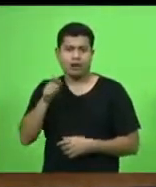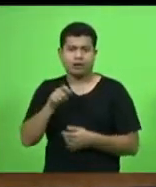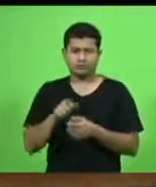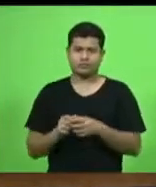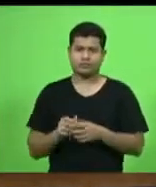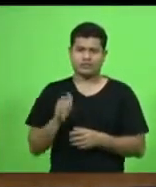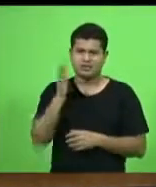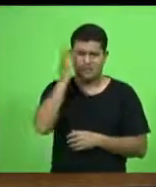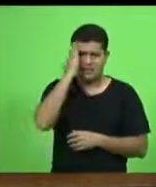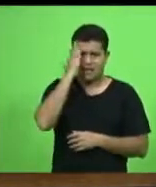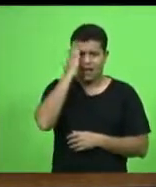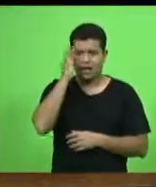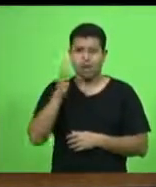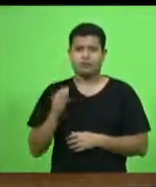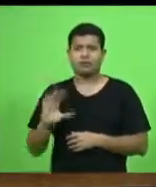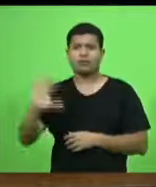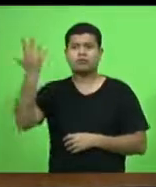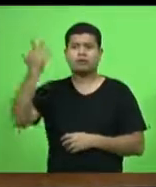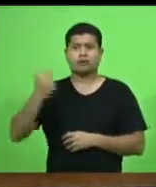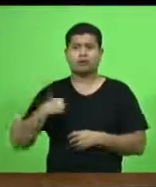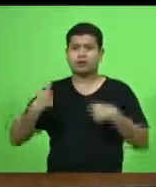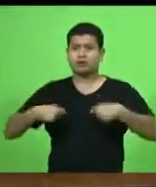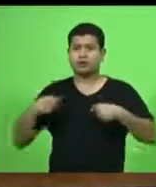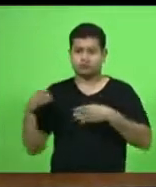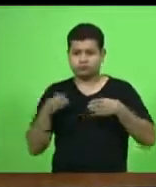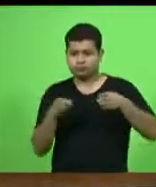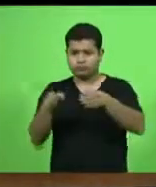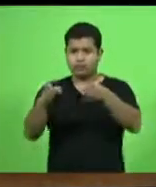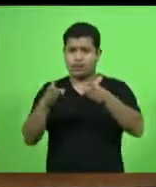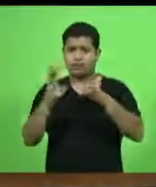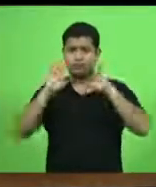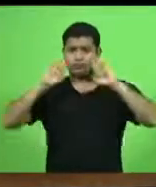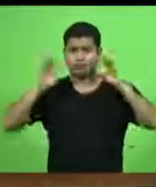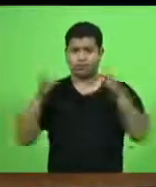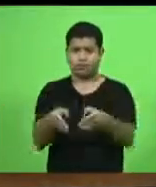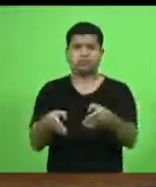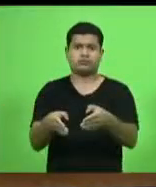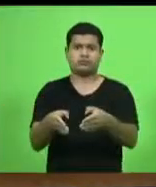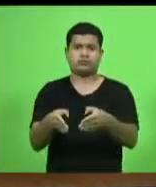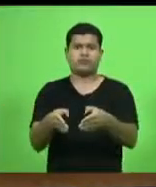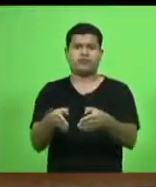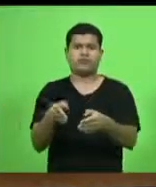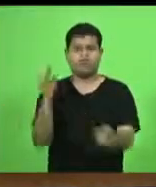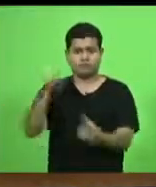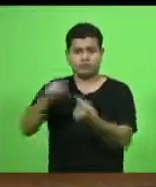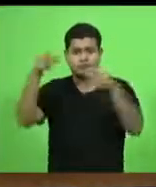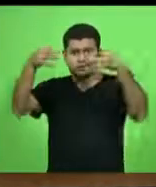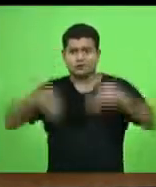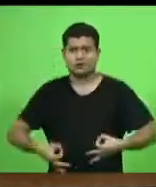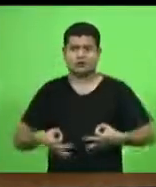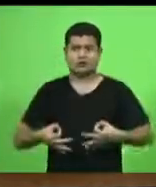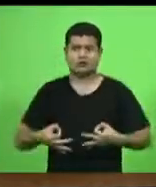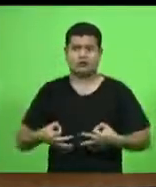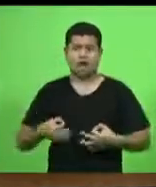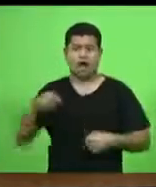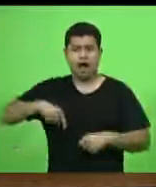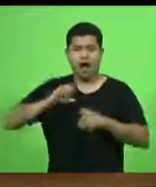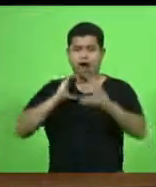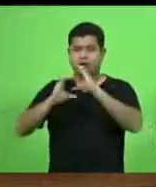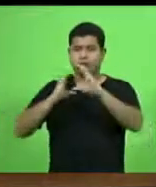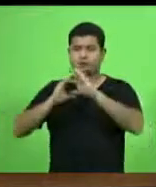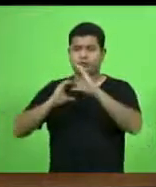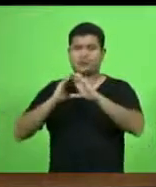acontecem. E é preciso botar o rumo de novo. É preciso botar o carrilho. A comunicação da Assembleia tem que servir